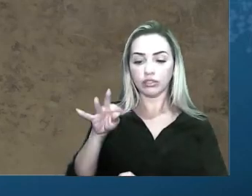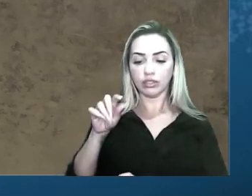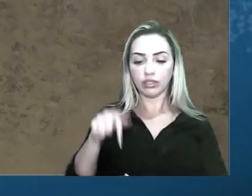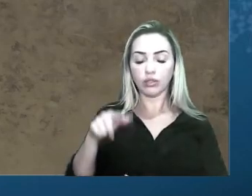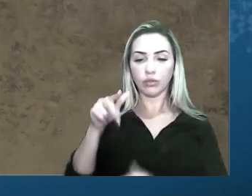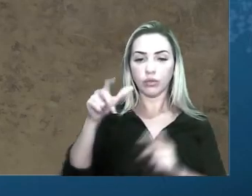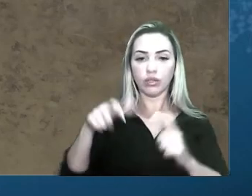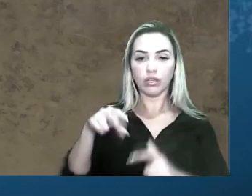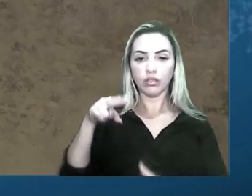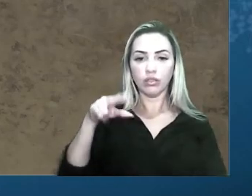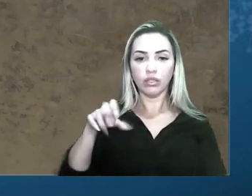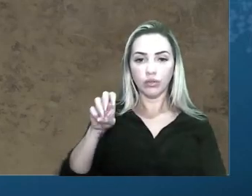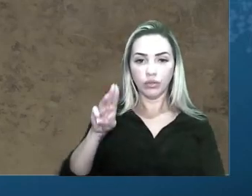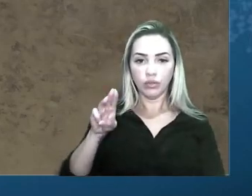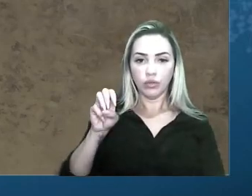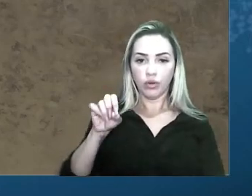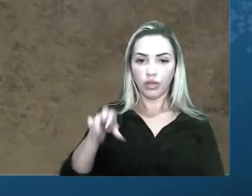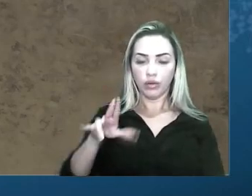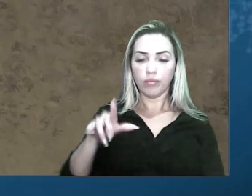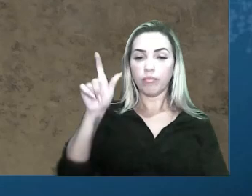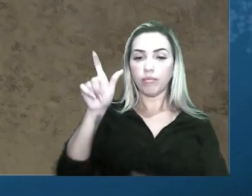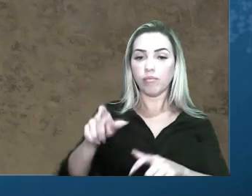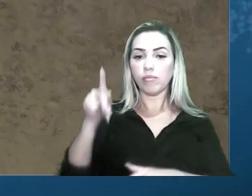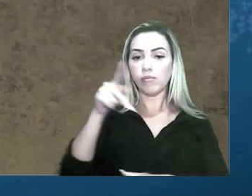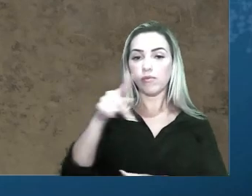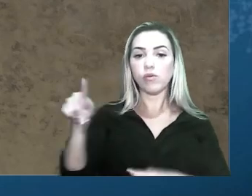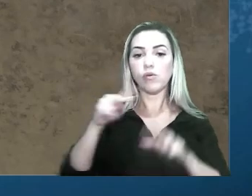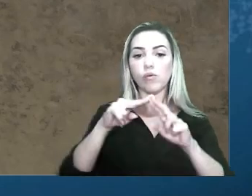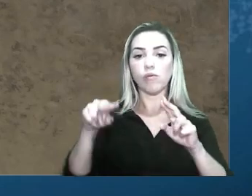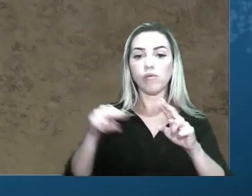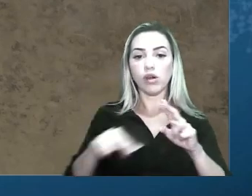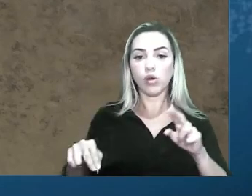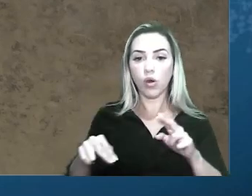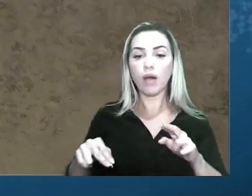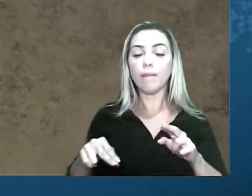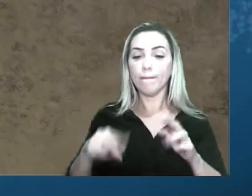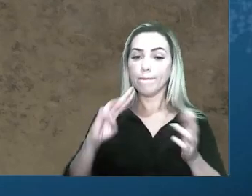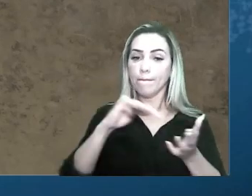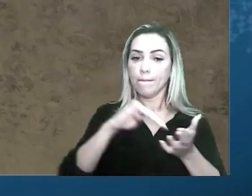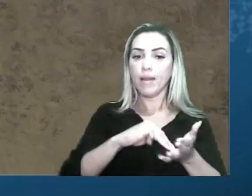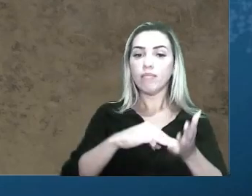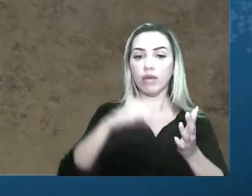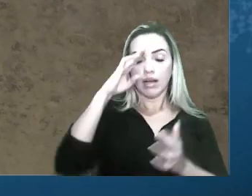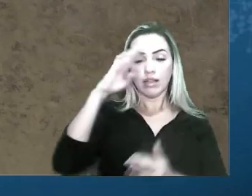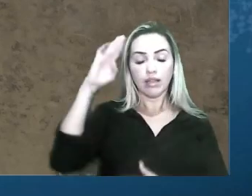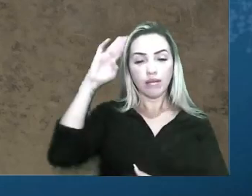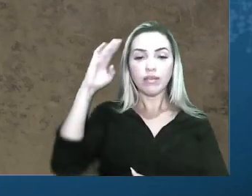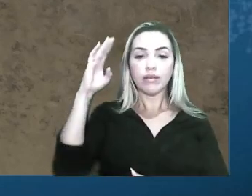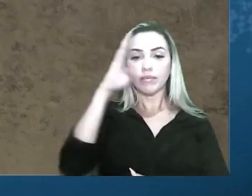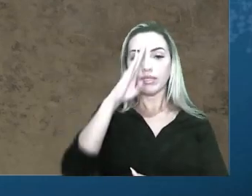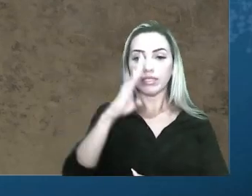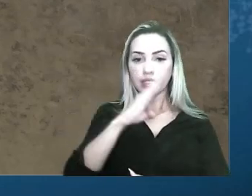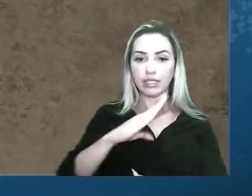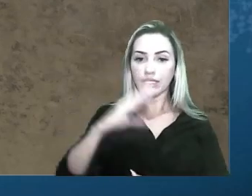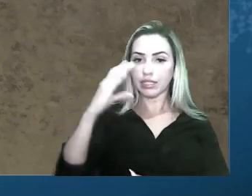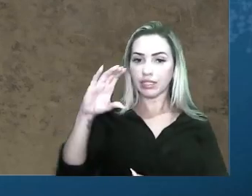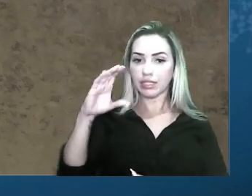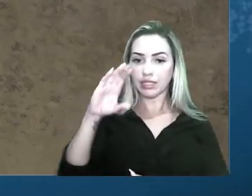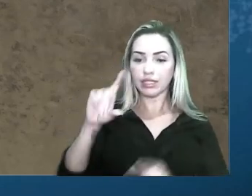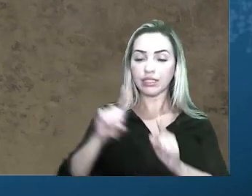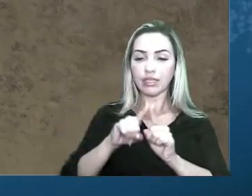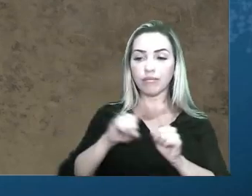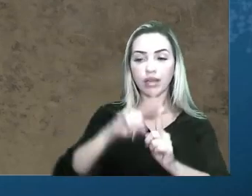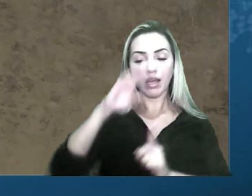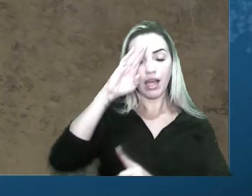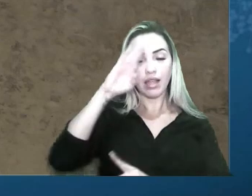York. É professor emérito da UFRJ, é membro da Academia Brasileira de Ciências e da Academia de Ciências do